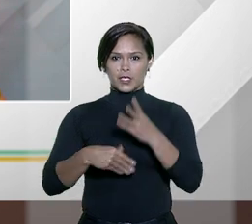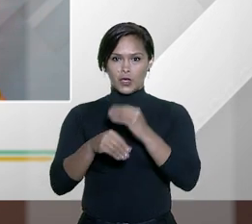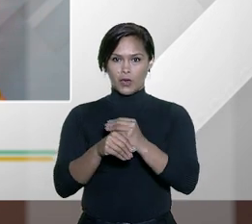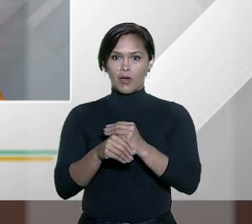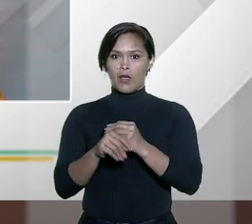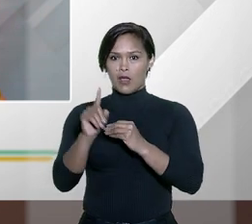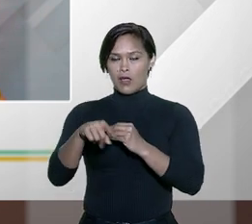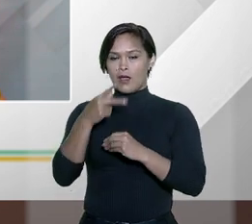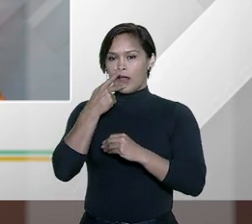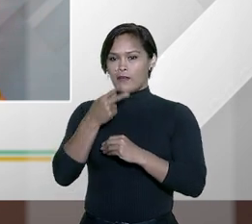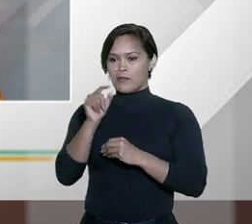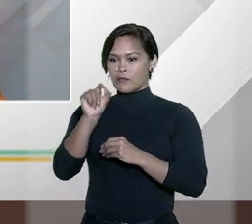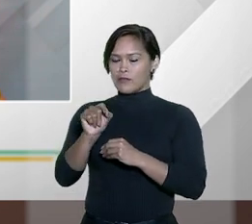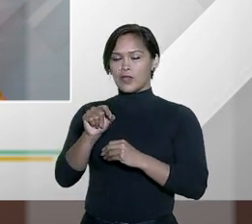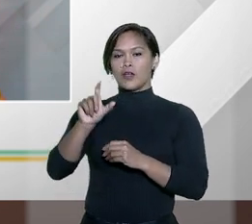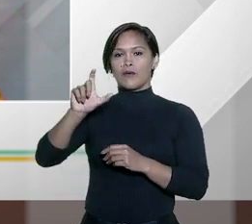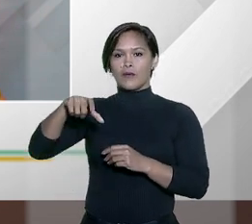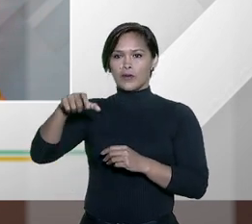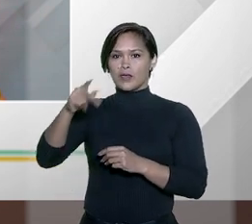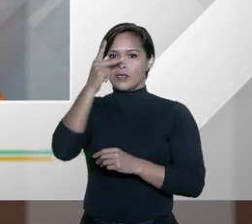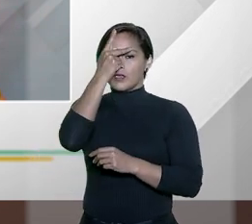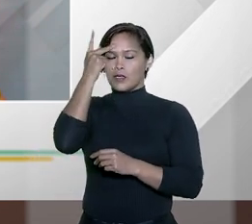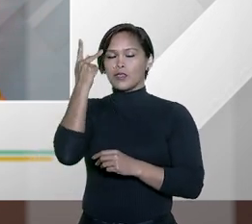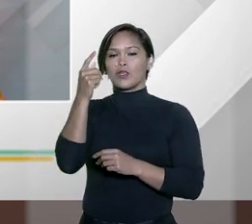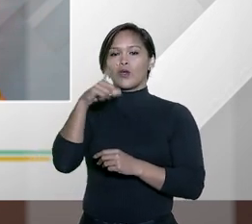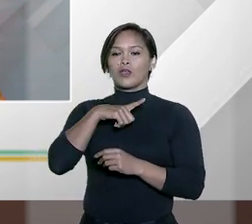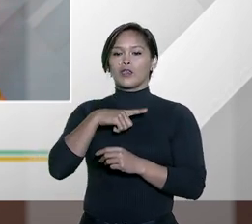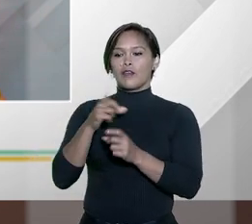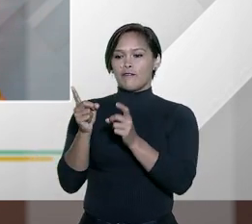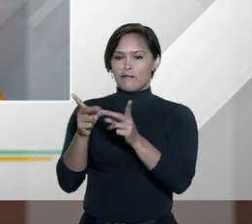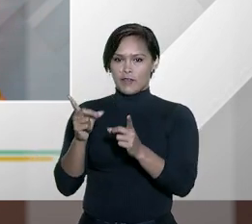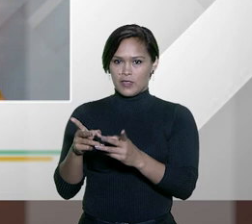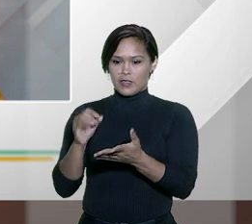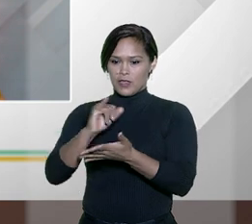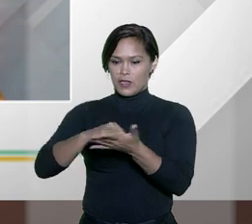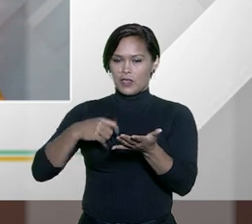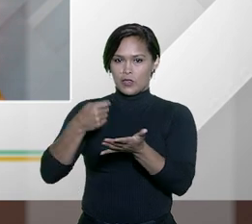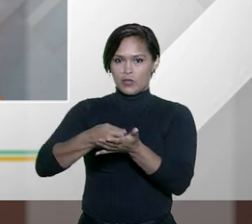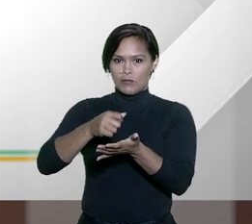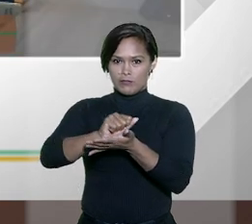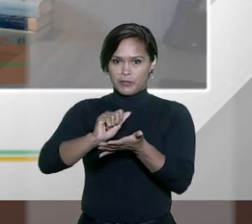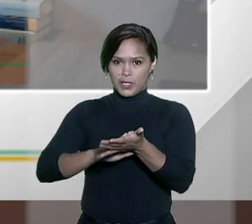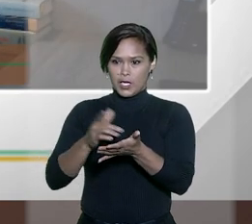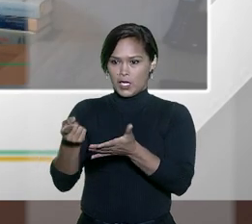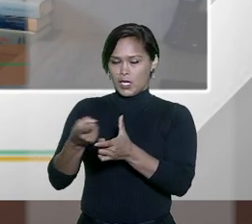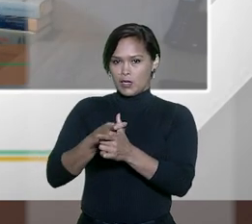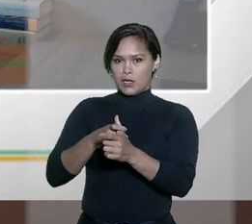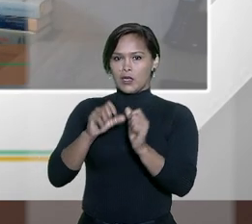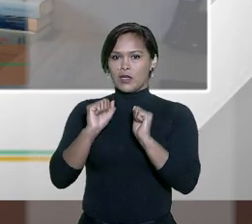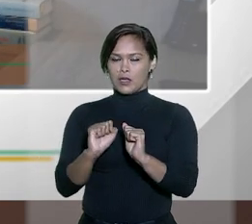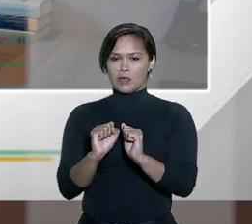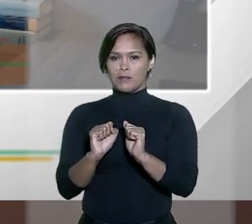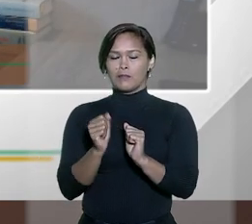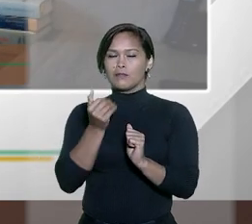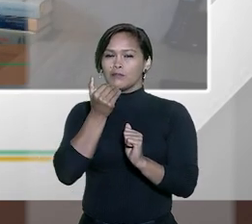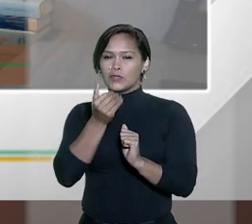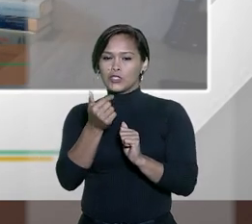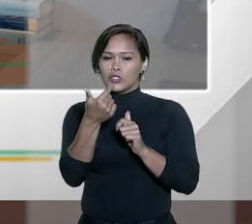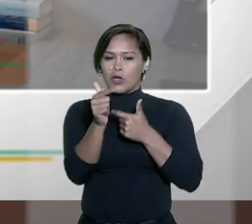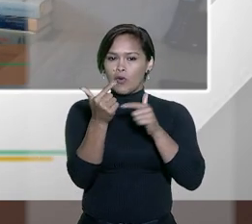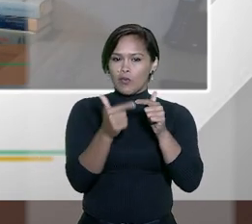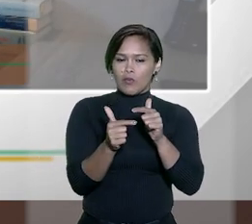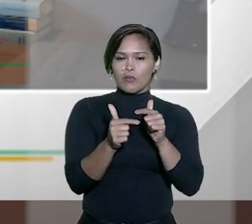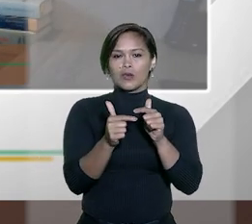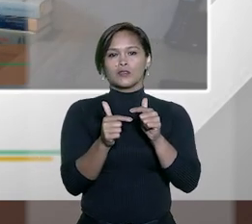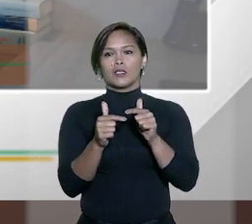Colaborando, né? O credor do precatório que estiver vendendo o precatório, ele pode pedir